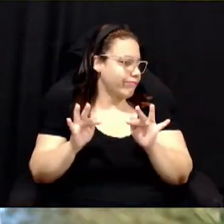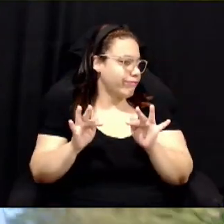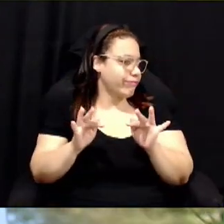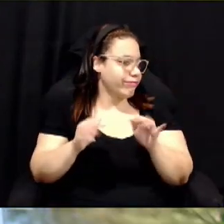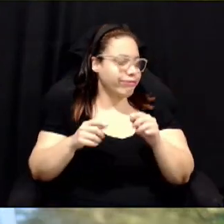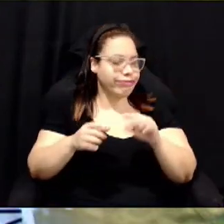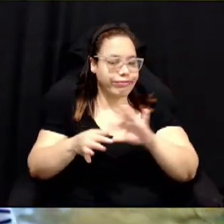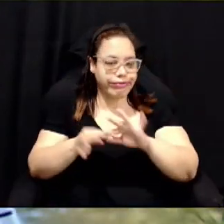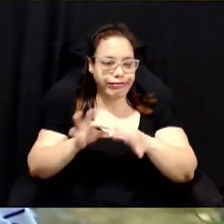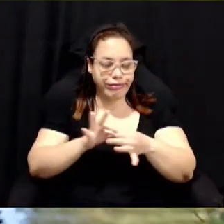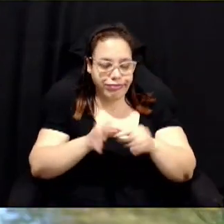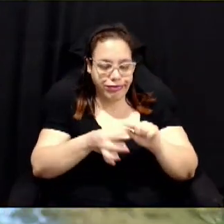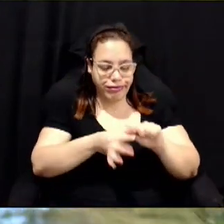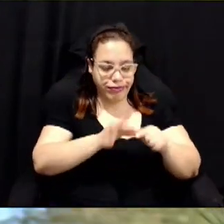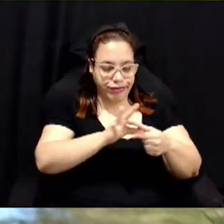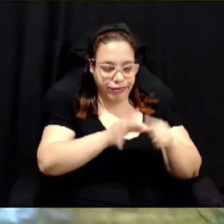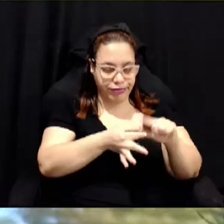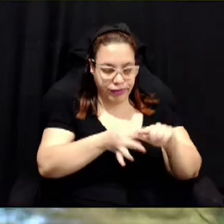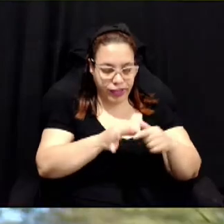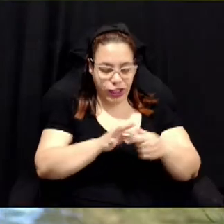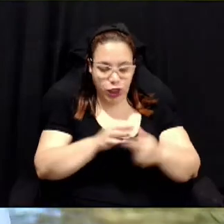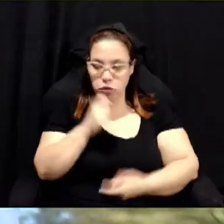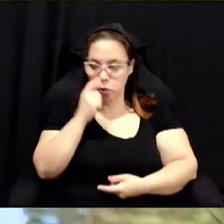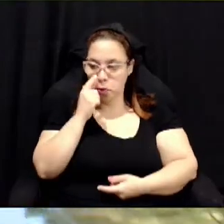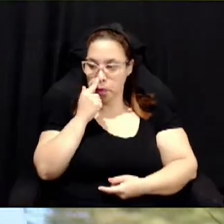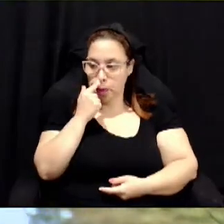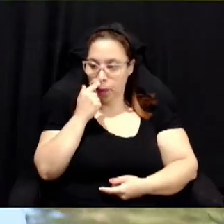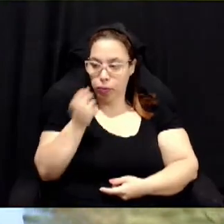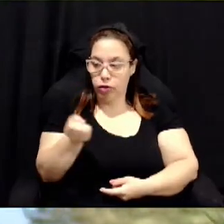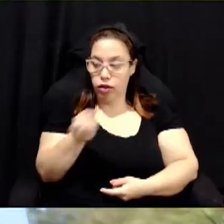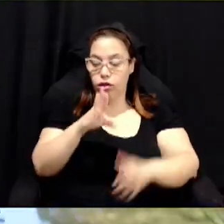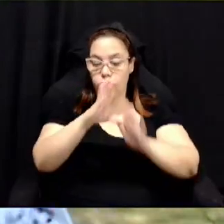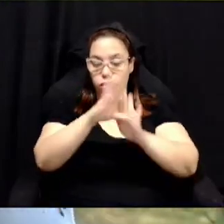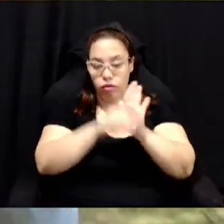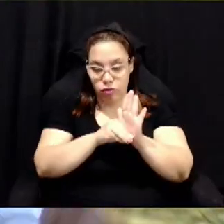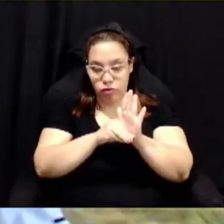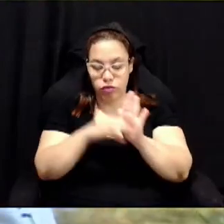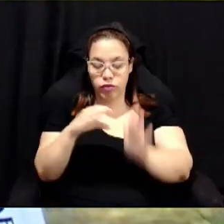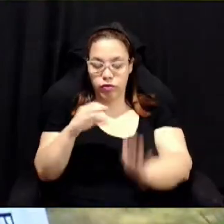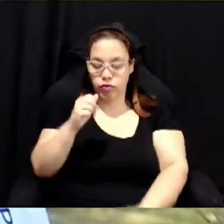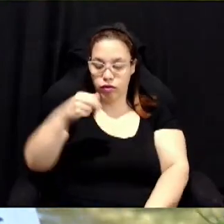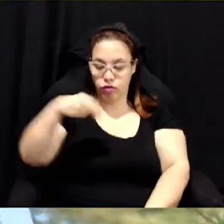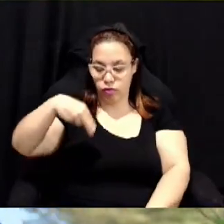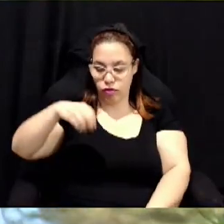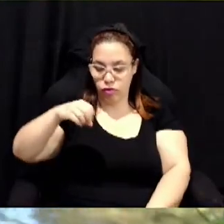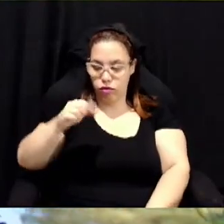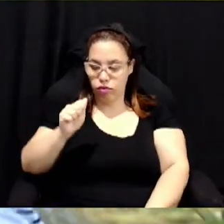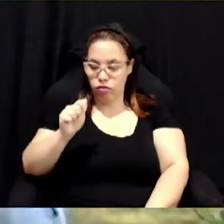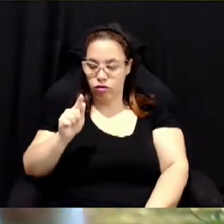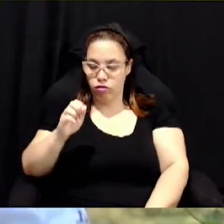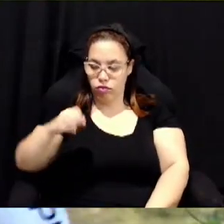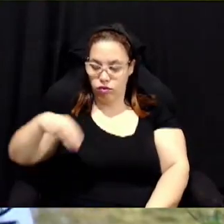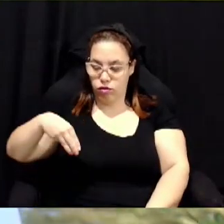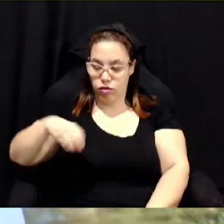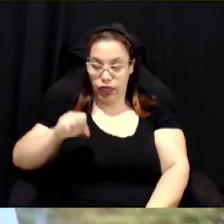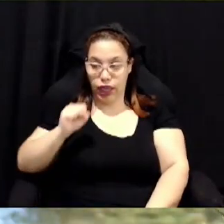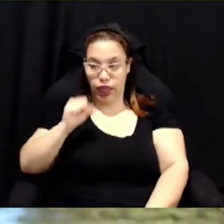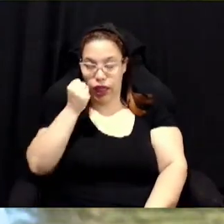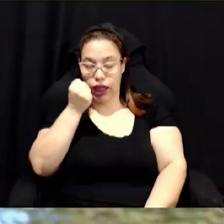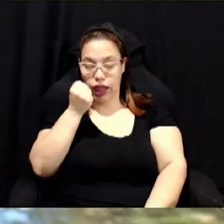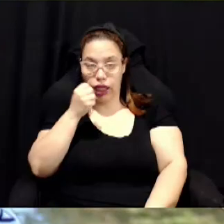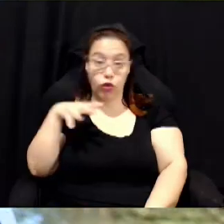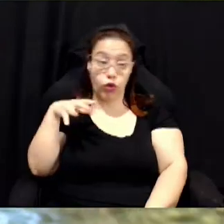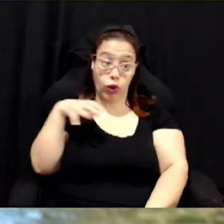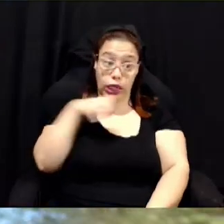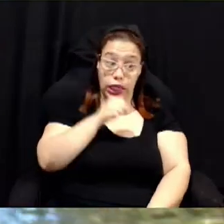últimos anos, né, foram anexados novas modalidades de canoagem, né? Aí a gente tem extremo, slalom, né, de velocidade, e pode